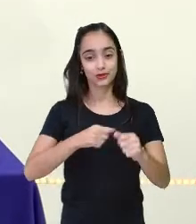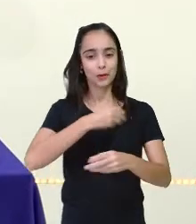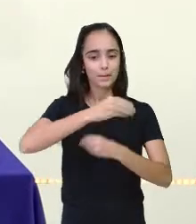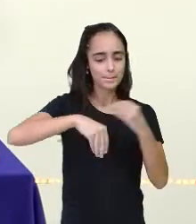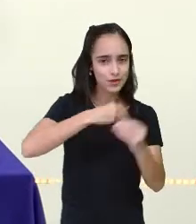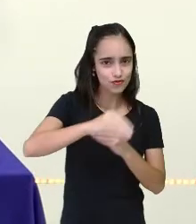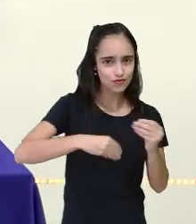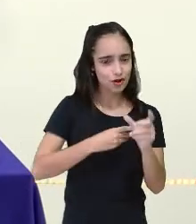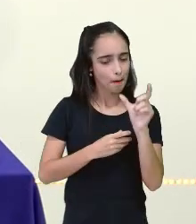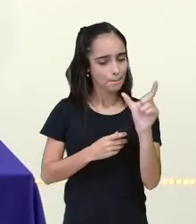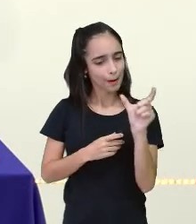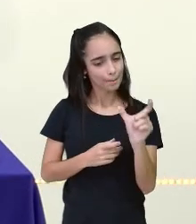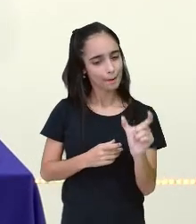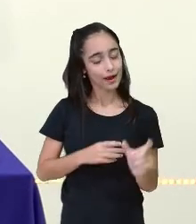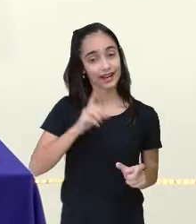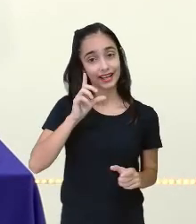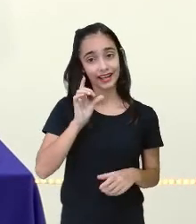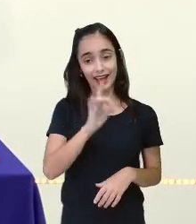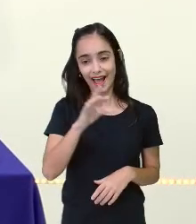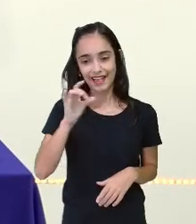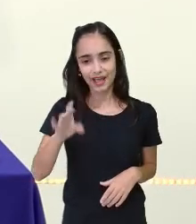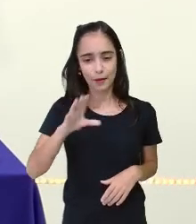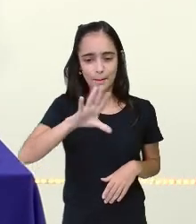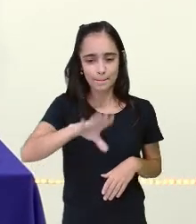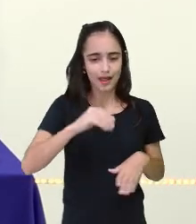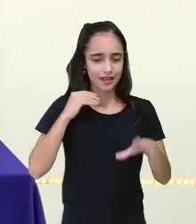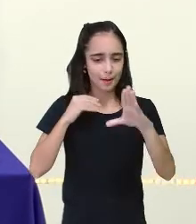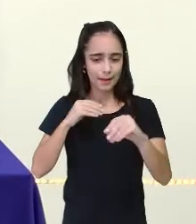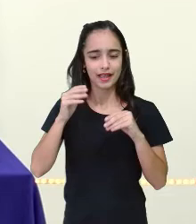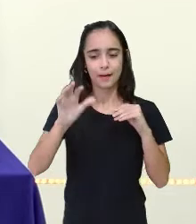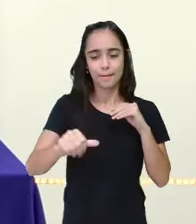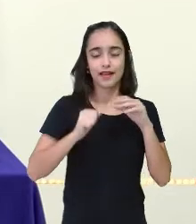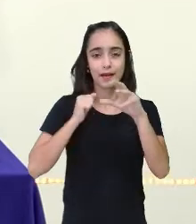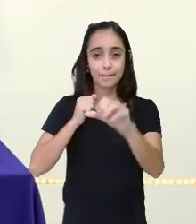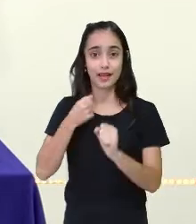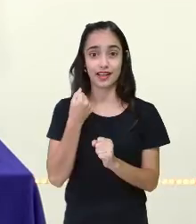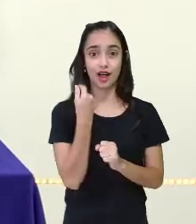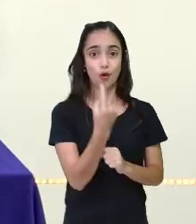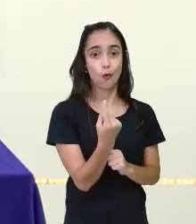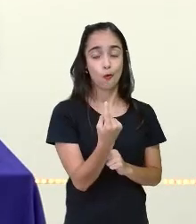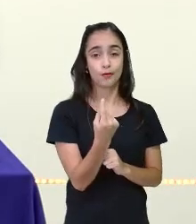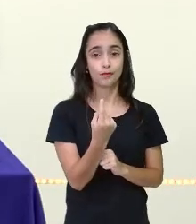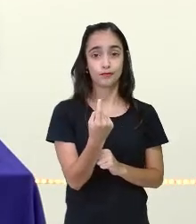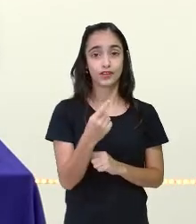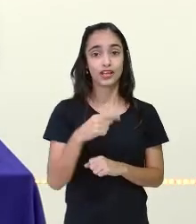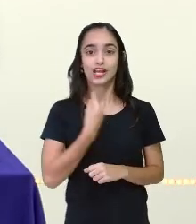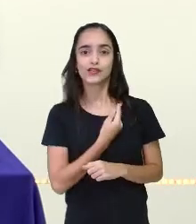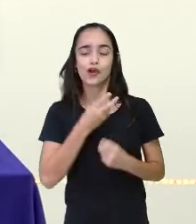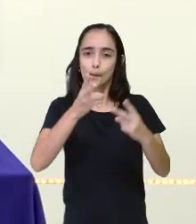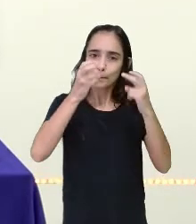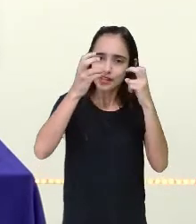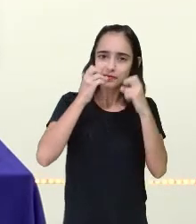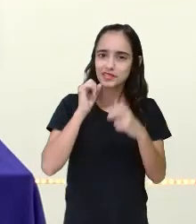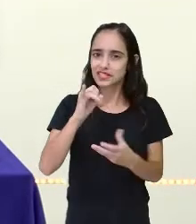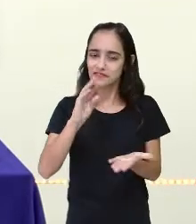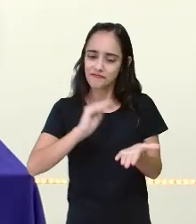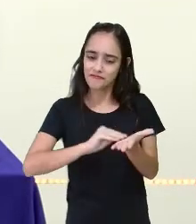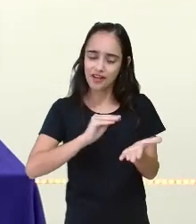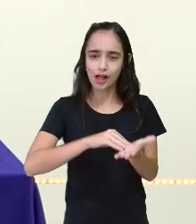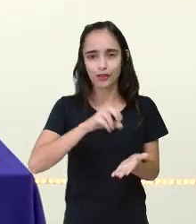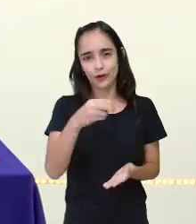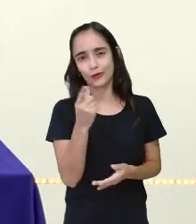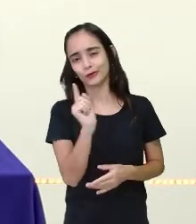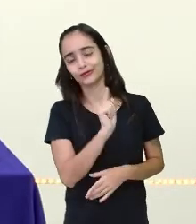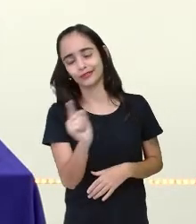vez vai pegar uma cartinha e vai ver ali se vai restar alguma coisa ou se não vai restar nada, tá certo? Se